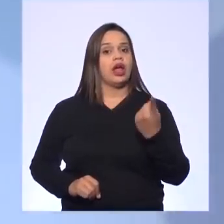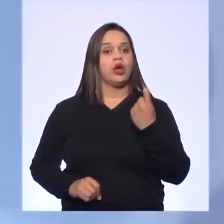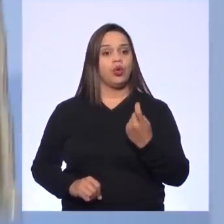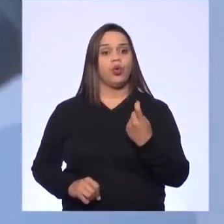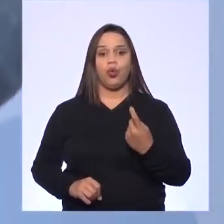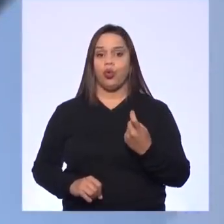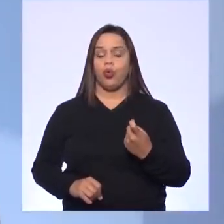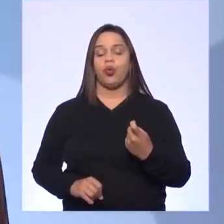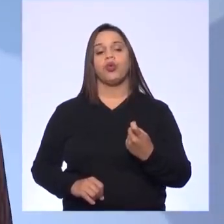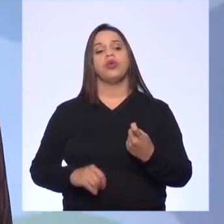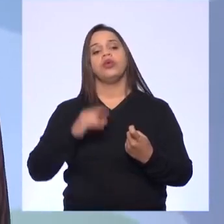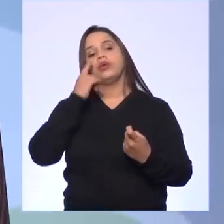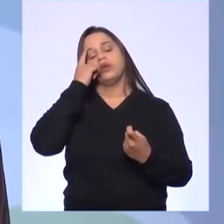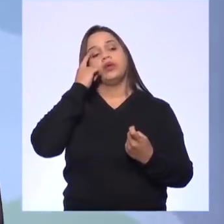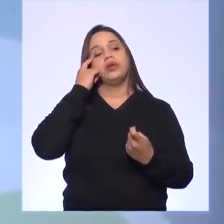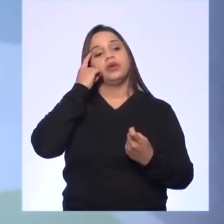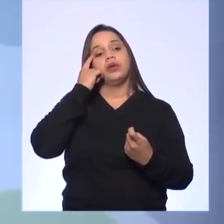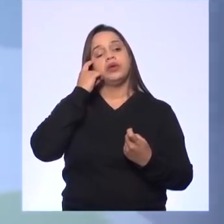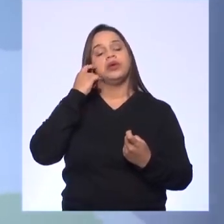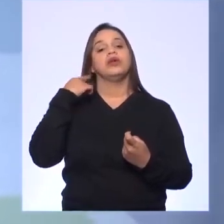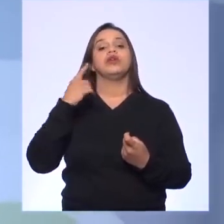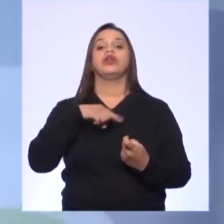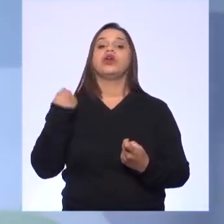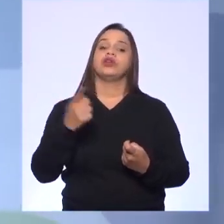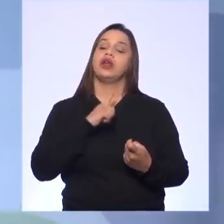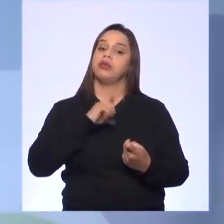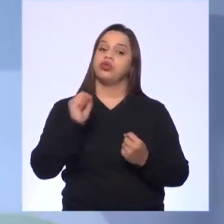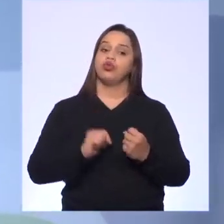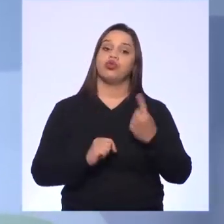único, nós temos um